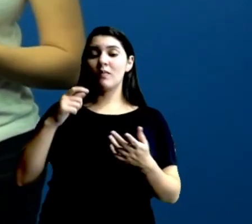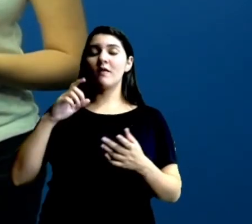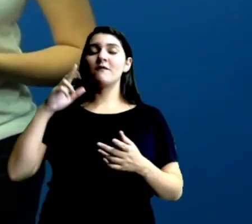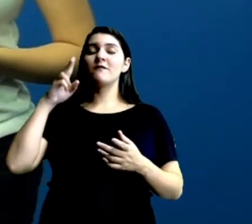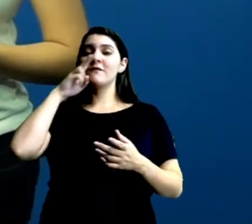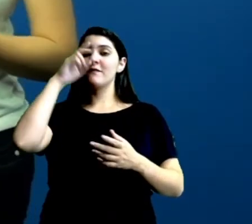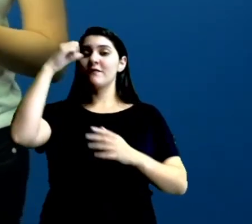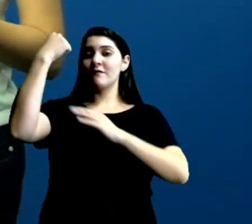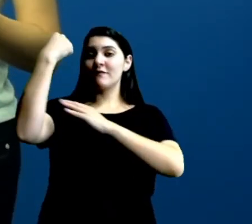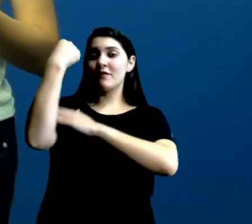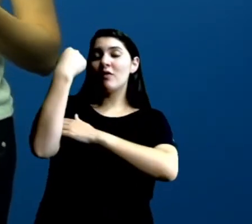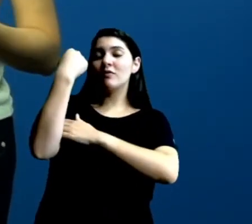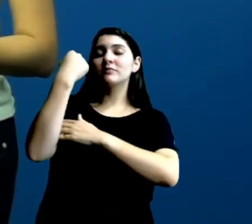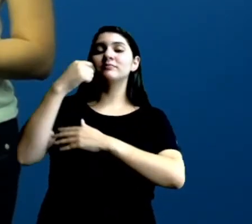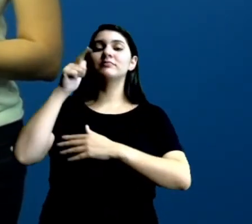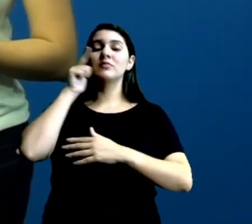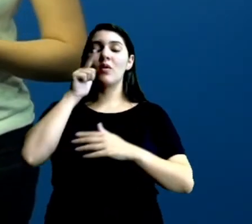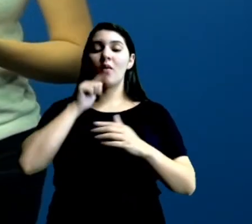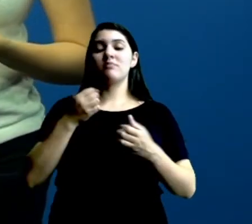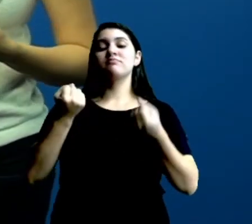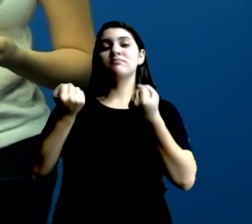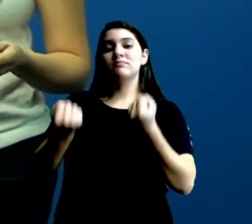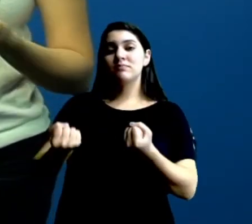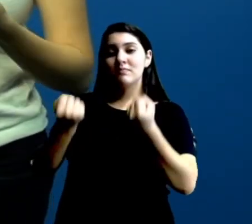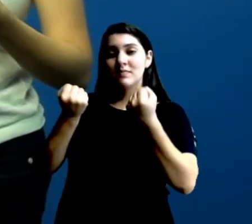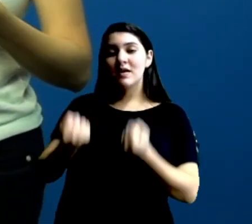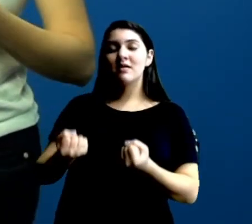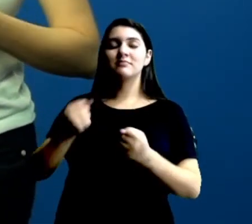aguentava pesos, aguentava o